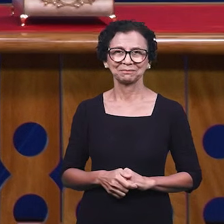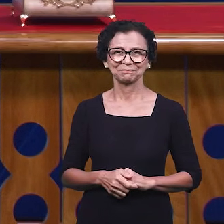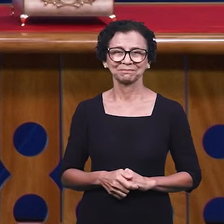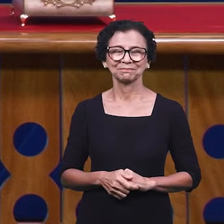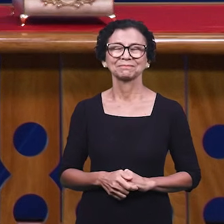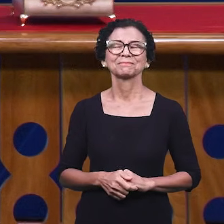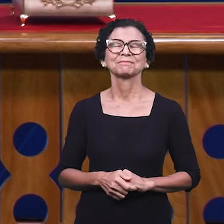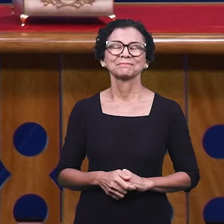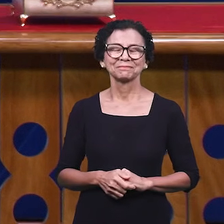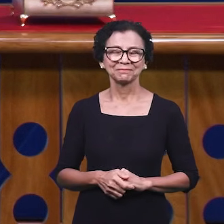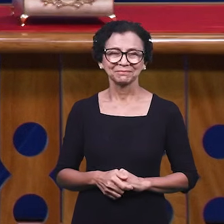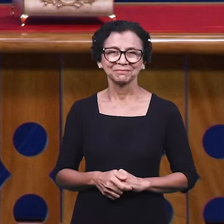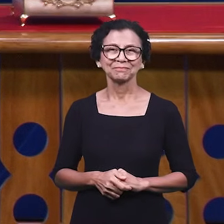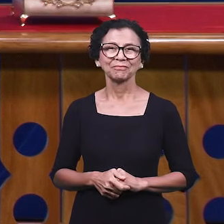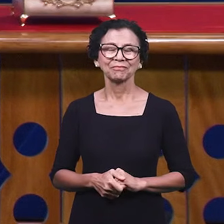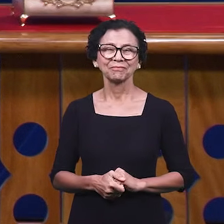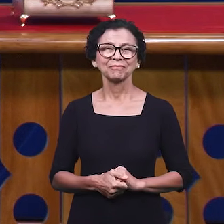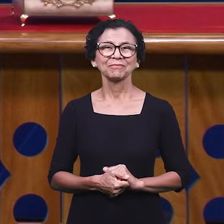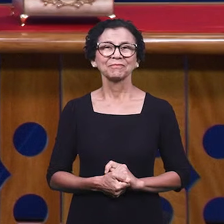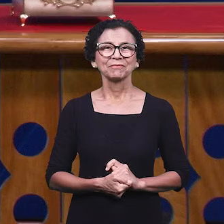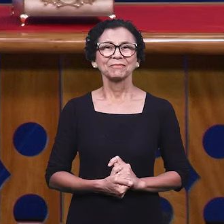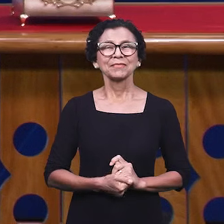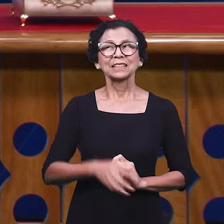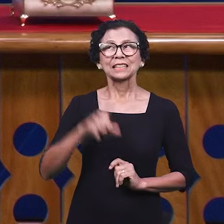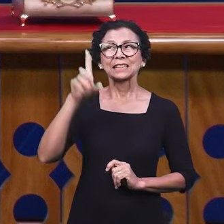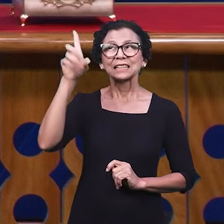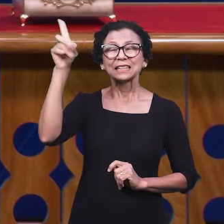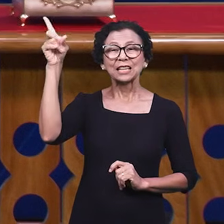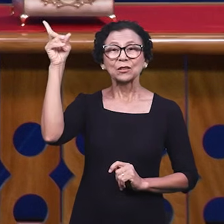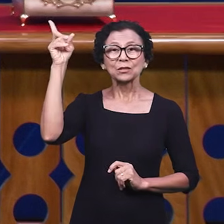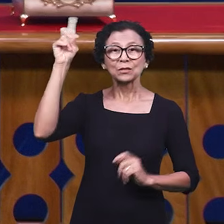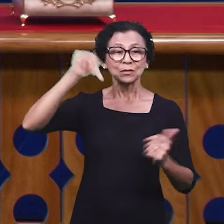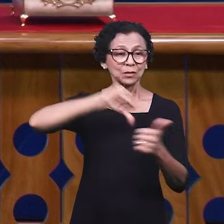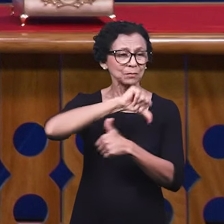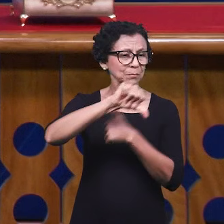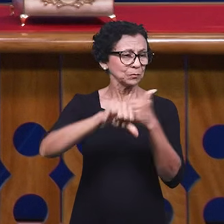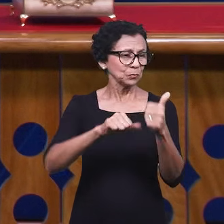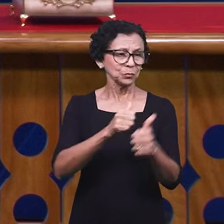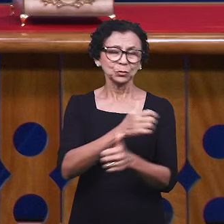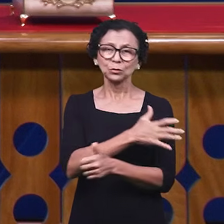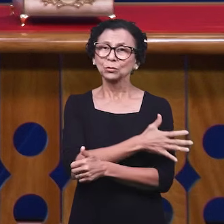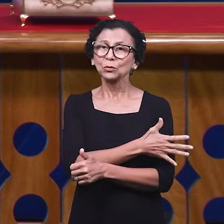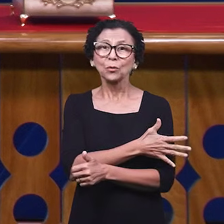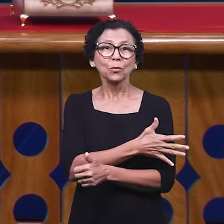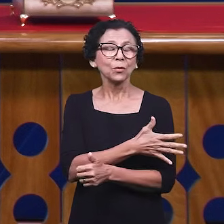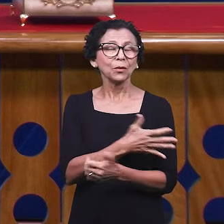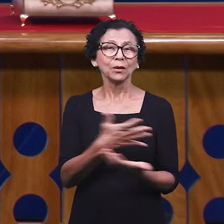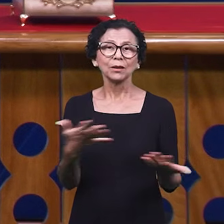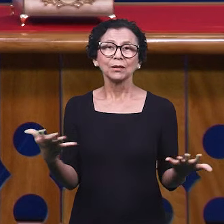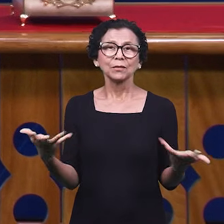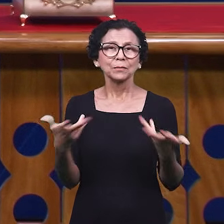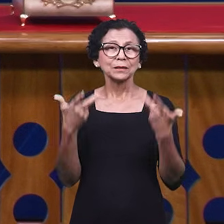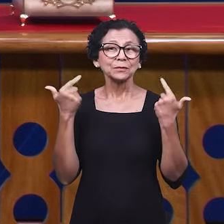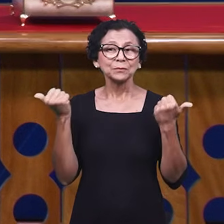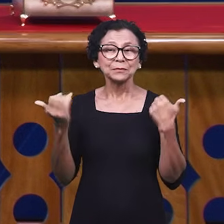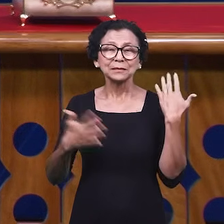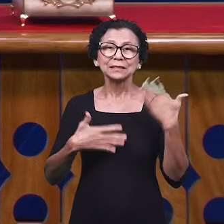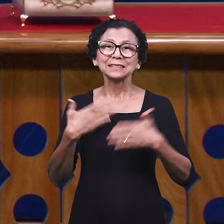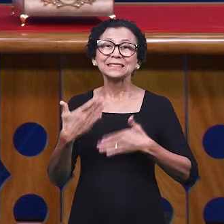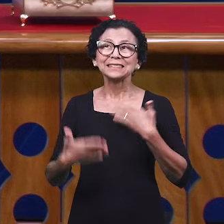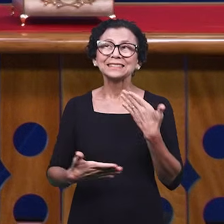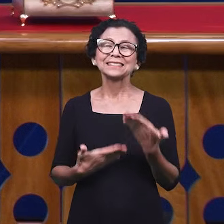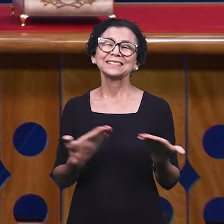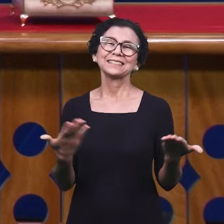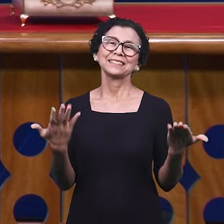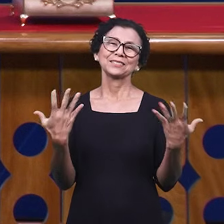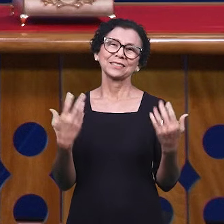Esse conselho é conselho de paz. Ele mudou a nossa vida. Foi a maior palavra, a maior transformação, a maior